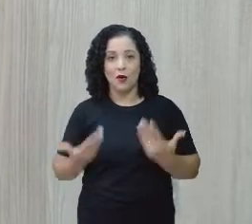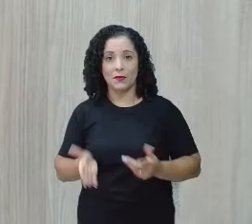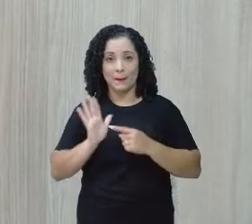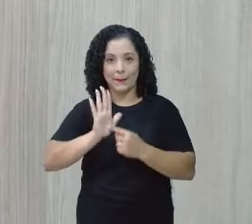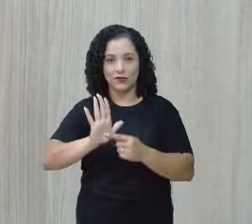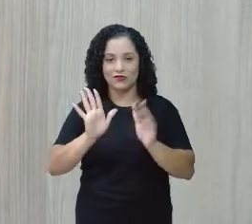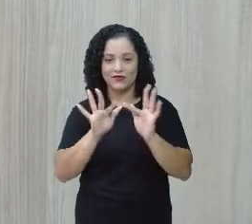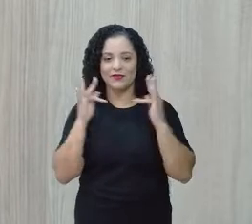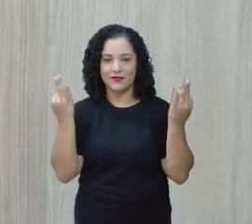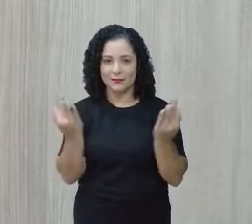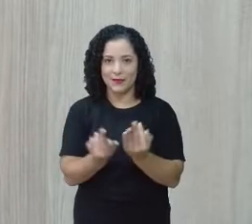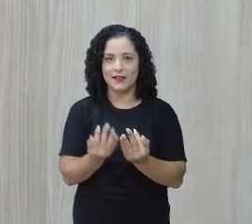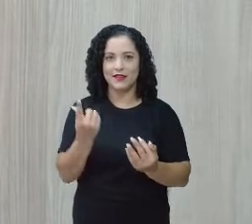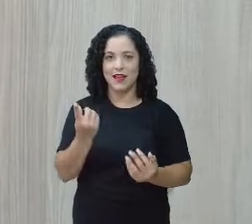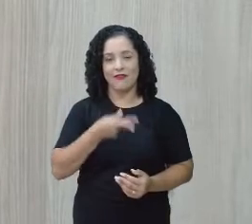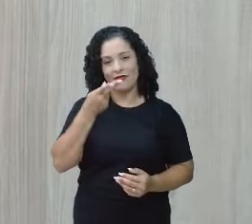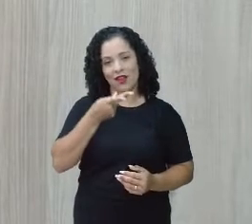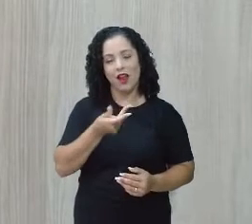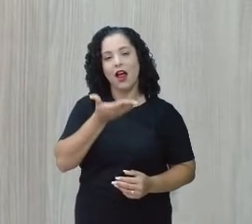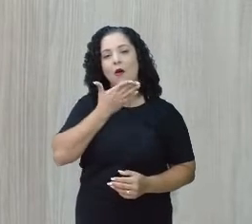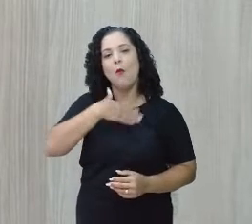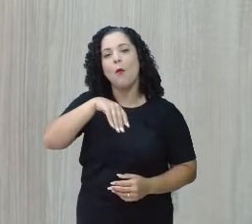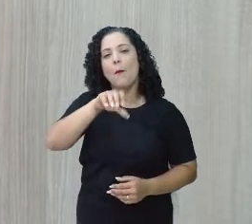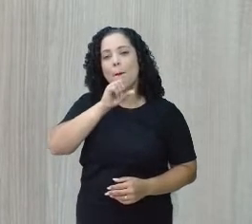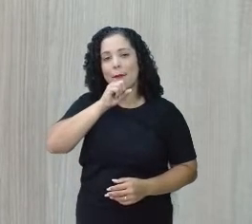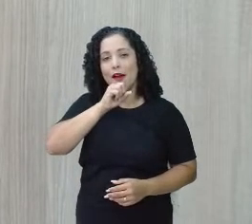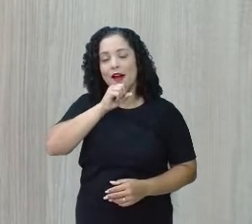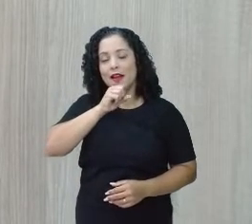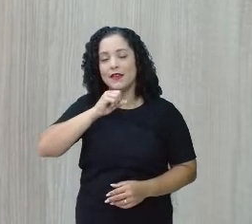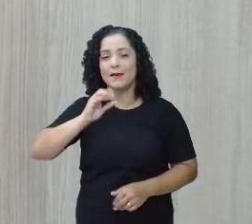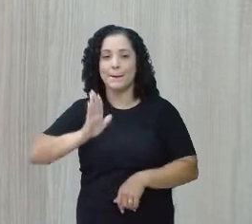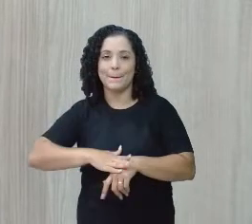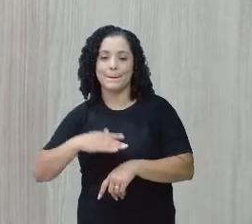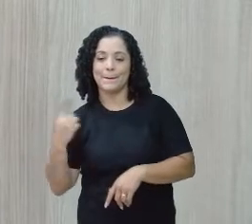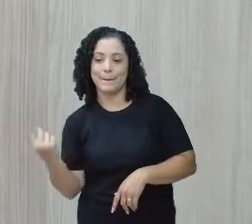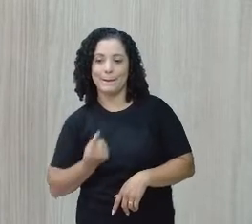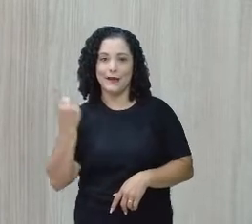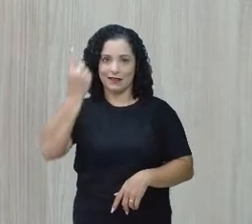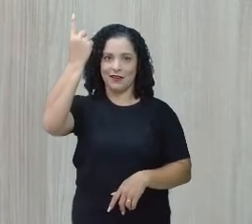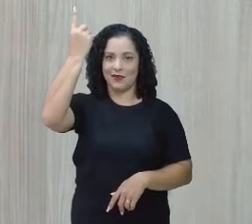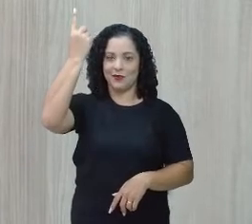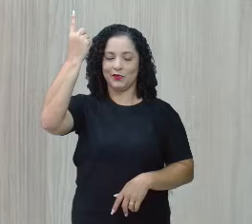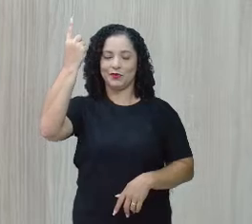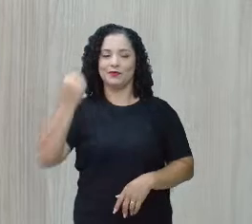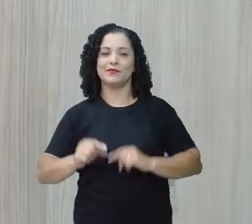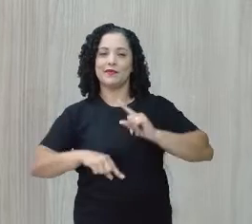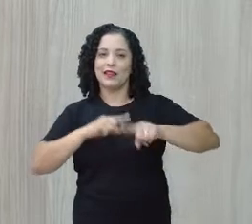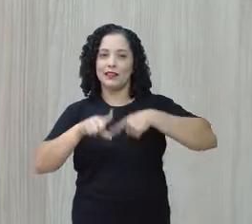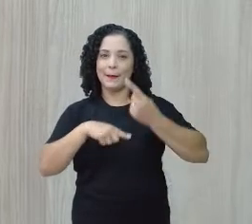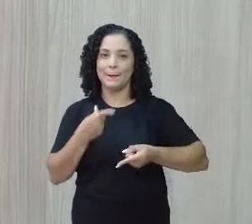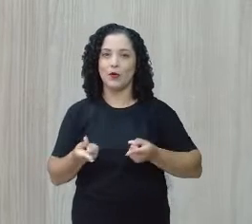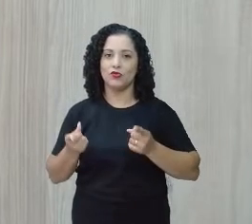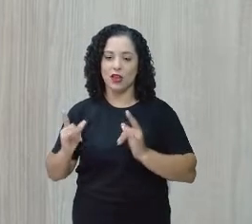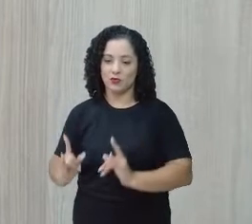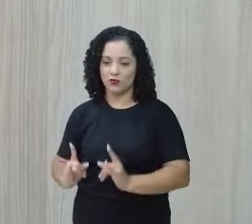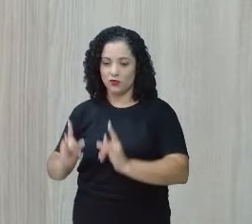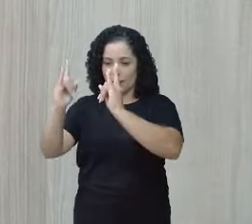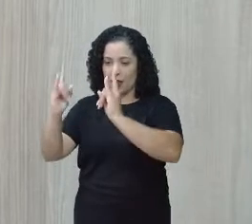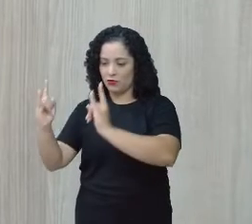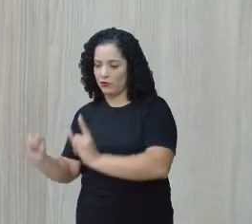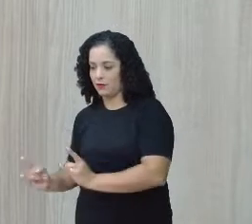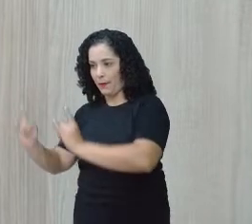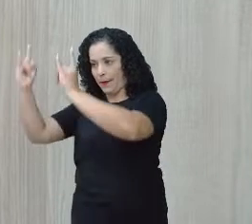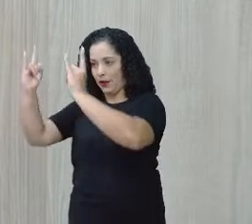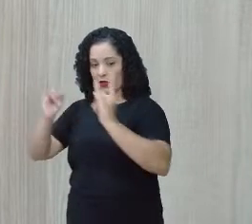família, ela citou que o pai era mais alto em relação ao filho. E depois, naquelas imagens da casa dos prédios, ela